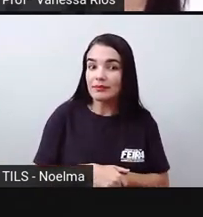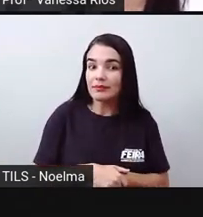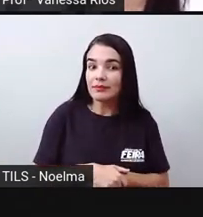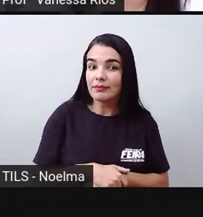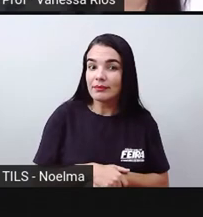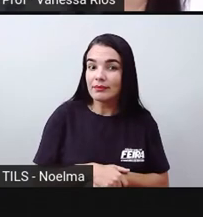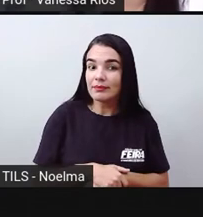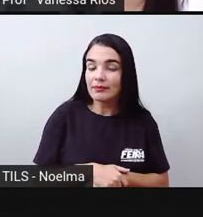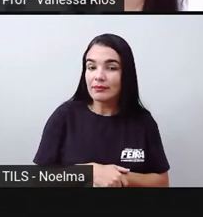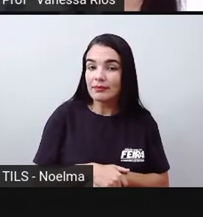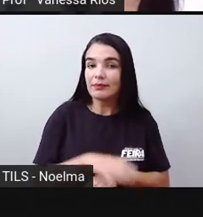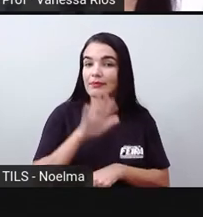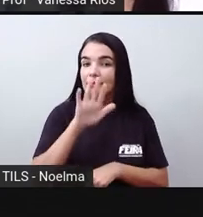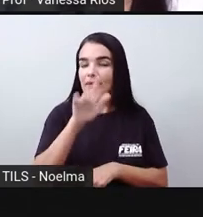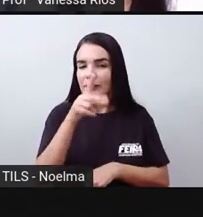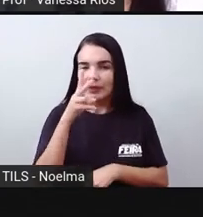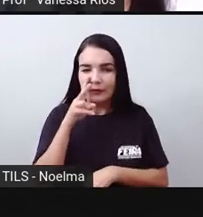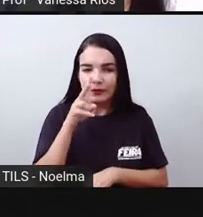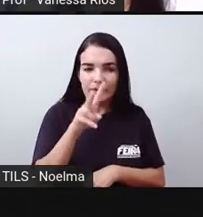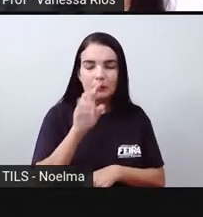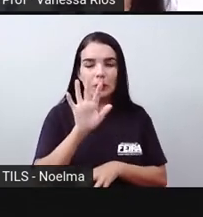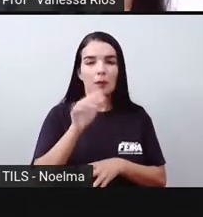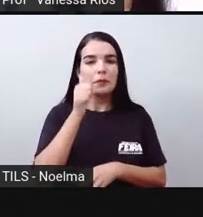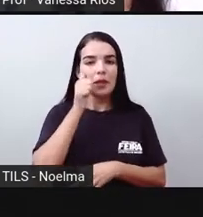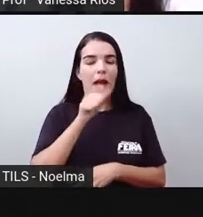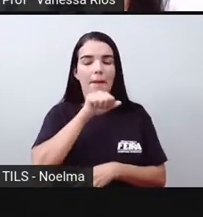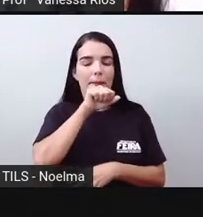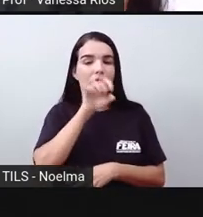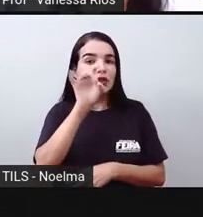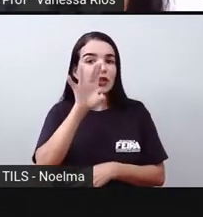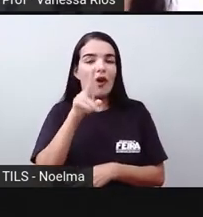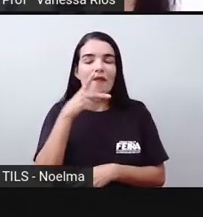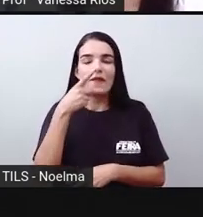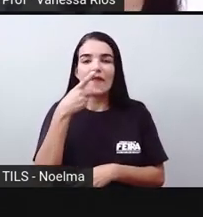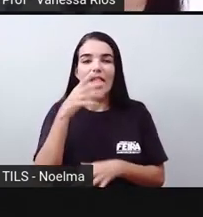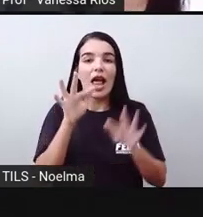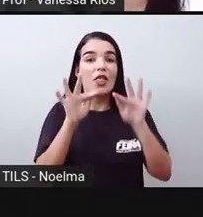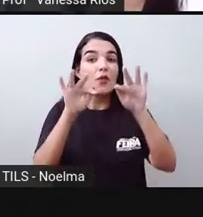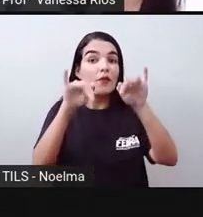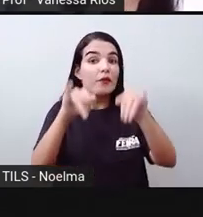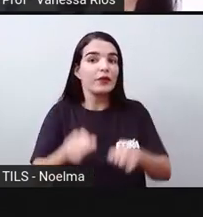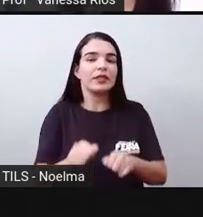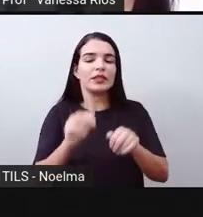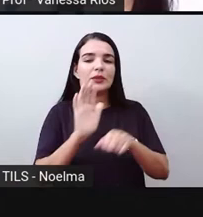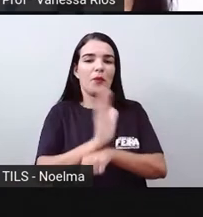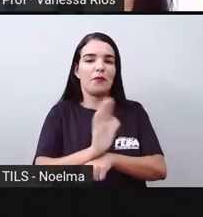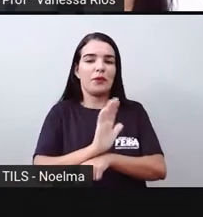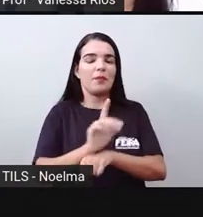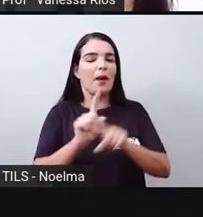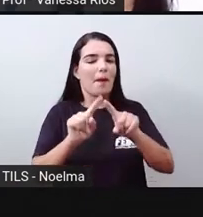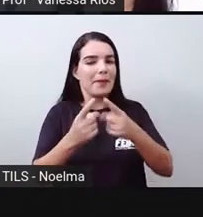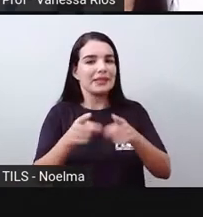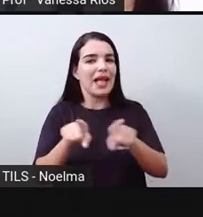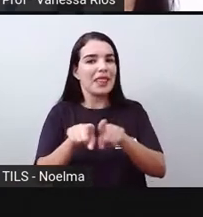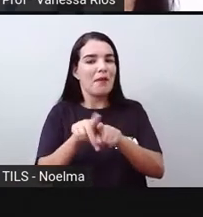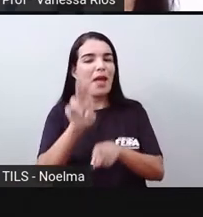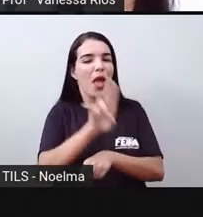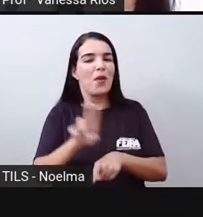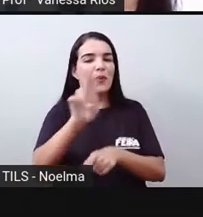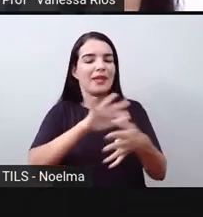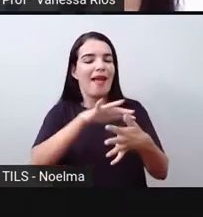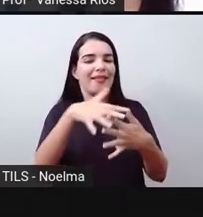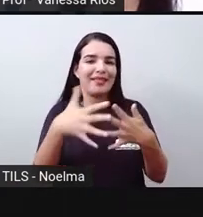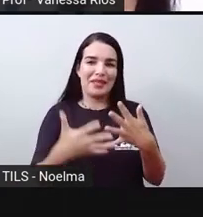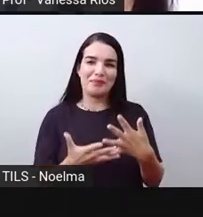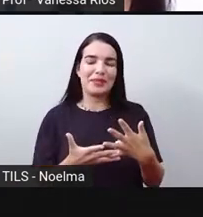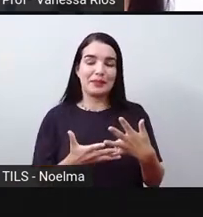não é que a mãe fala apenas no final do filme, mas ela também utiliza a linguagem de